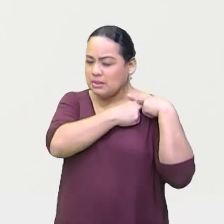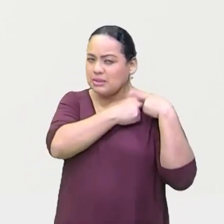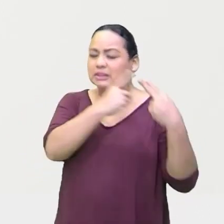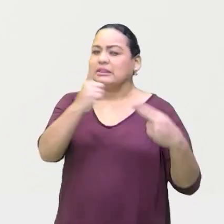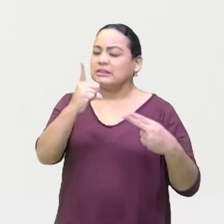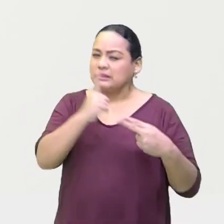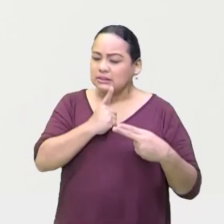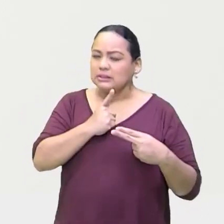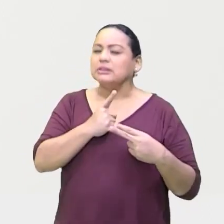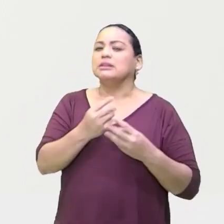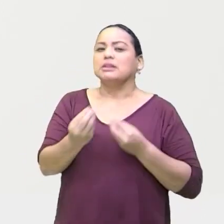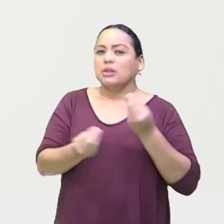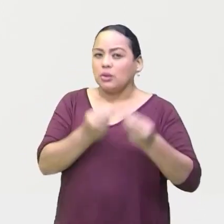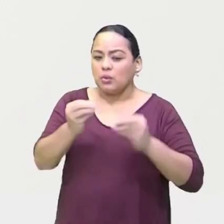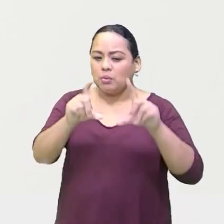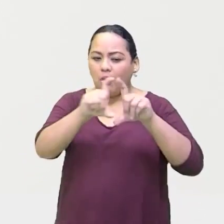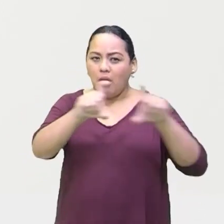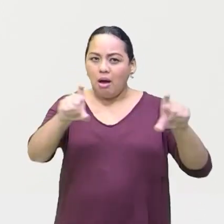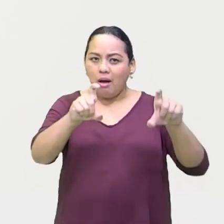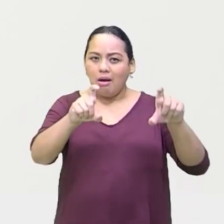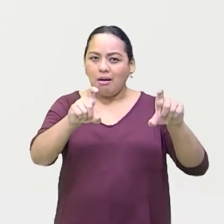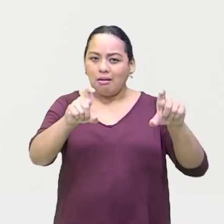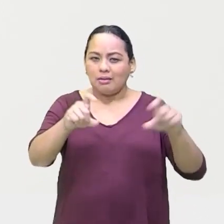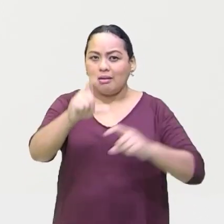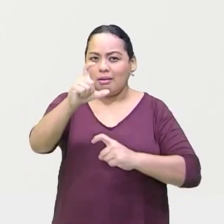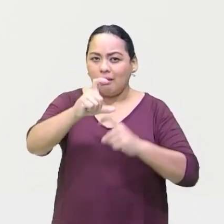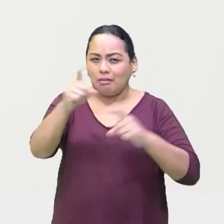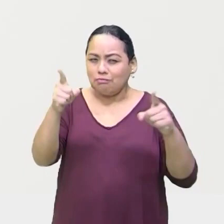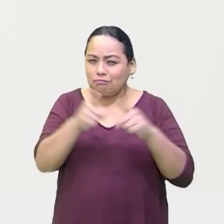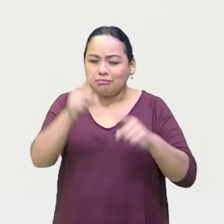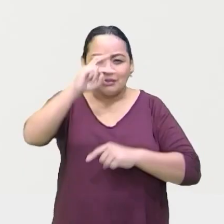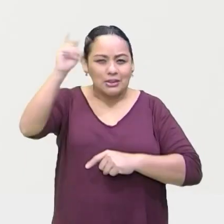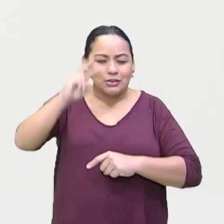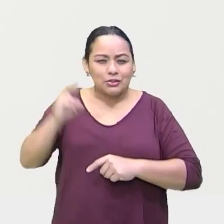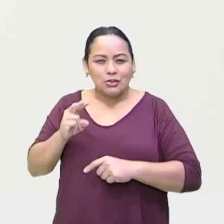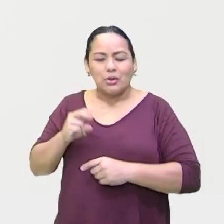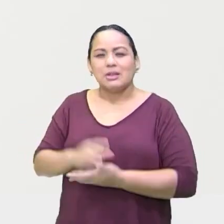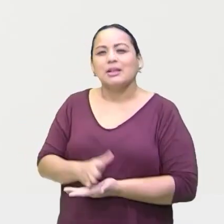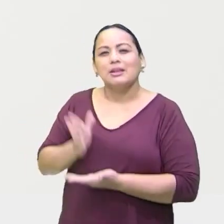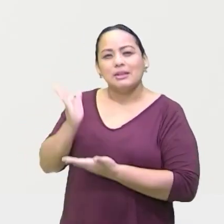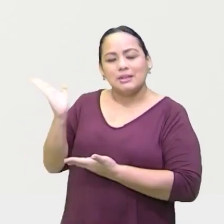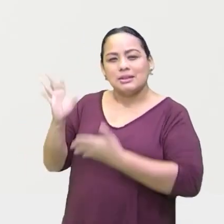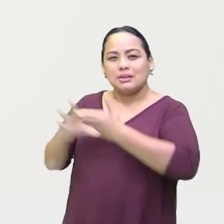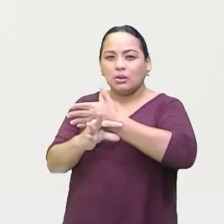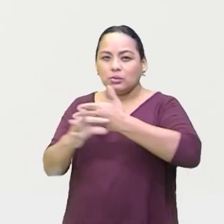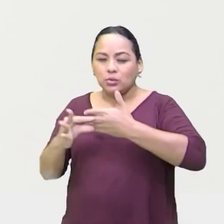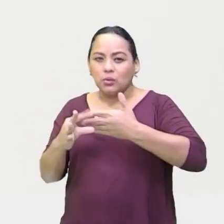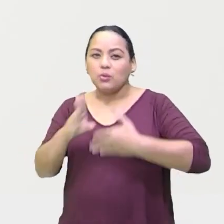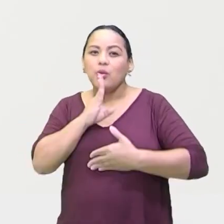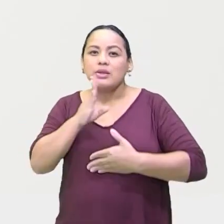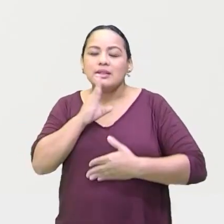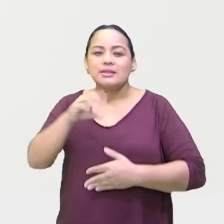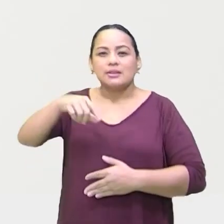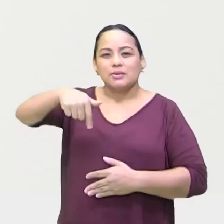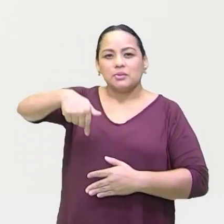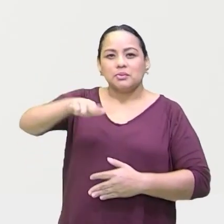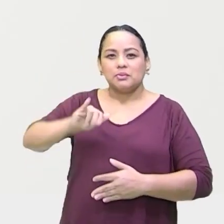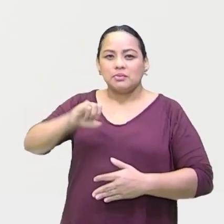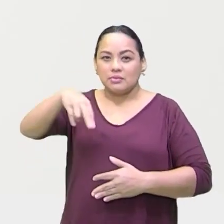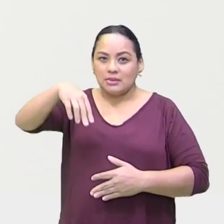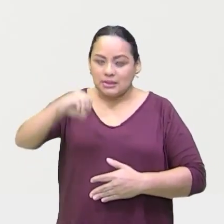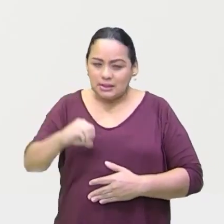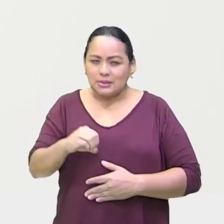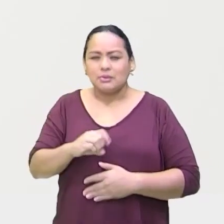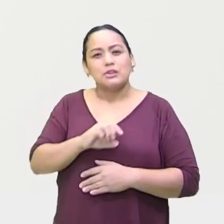com relação às tirinhas, não é? O Joaquim Salvador Lavado, mais conhecido como Quino. Se você